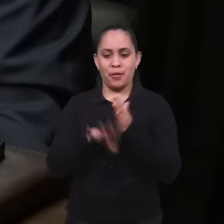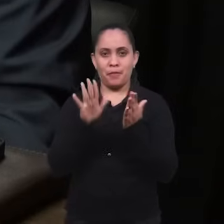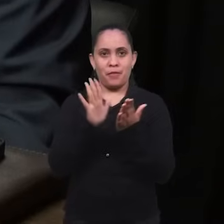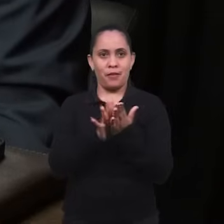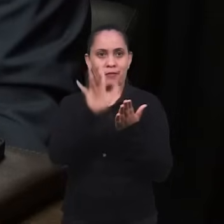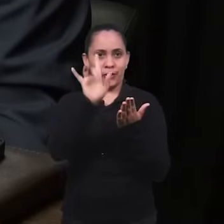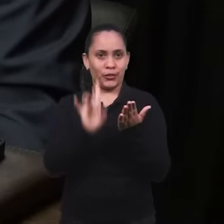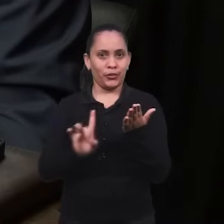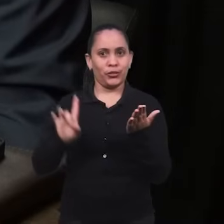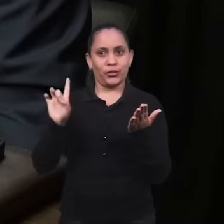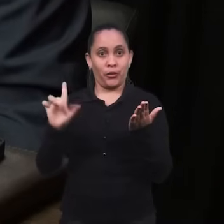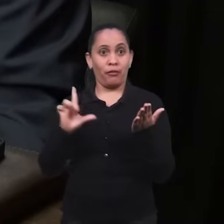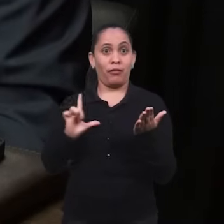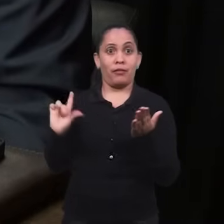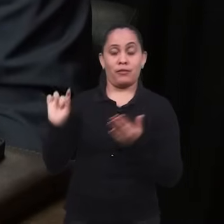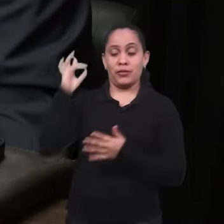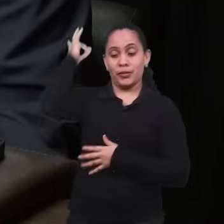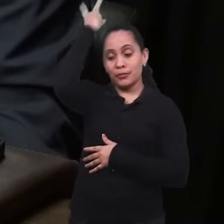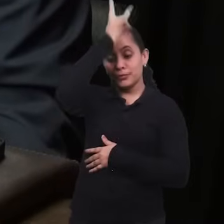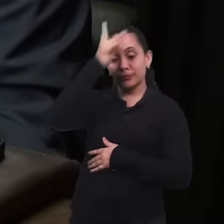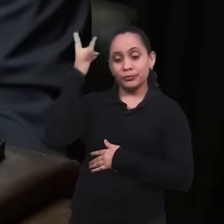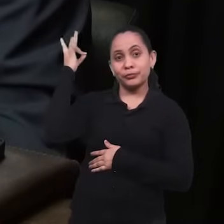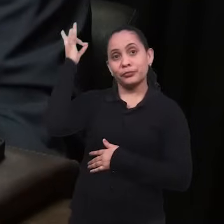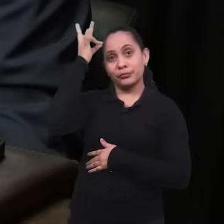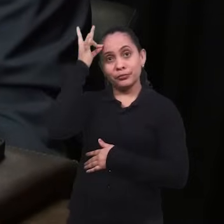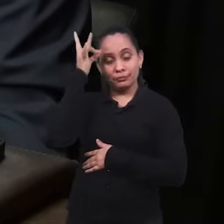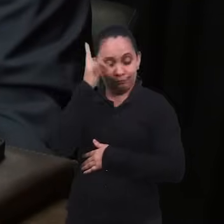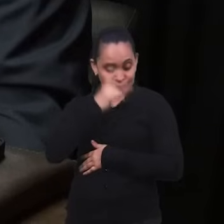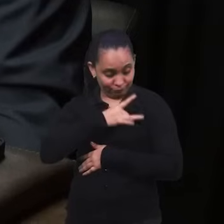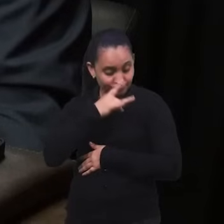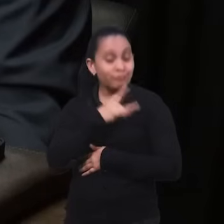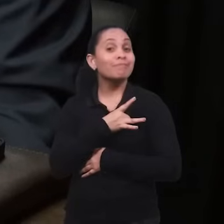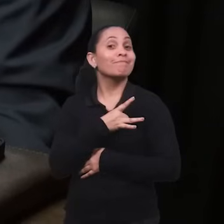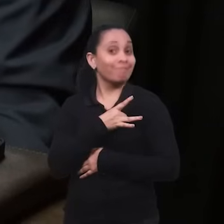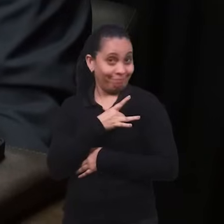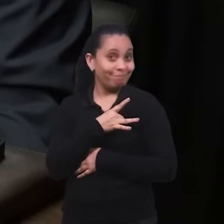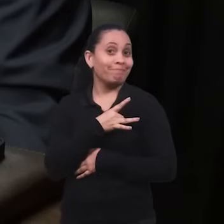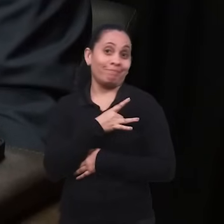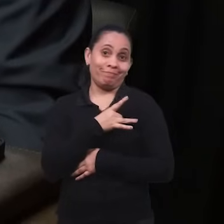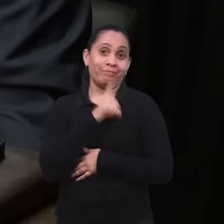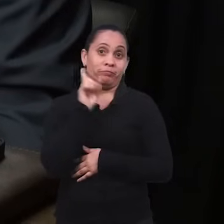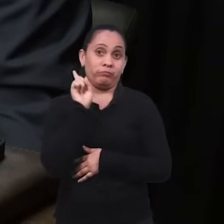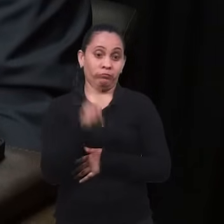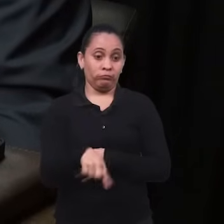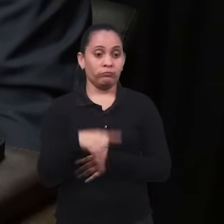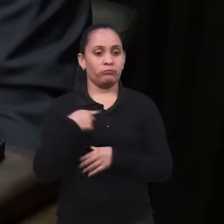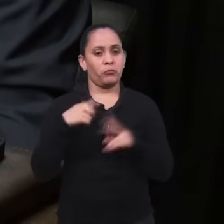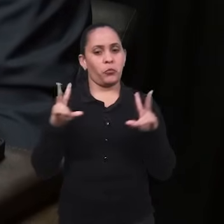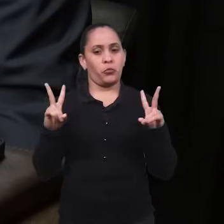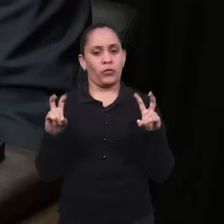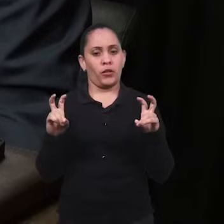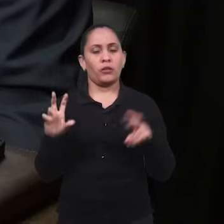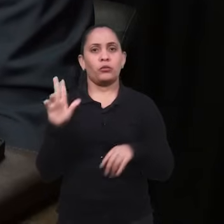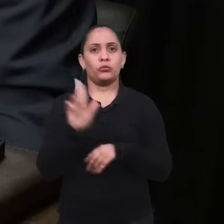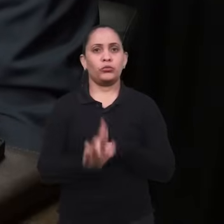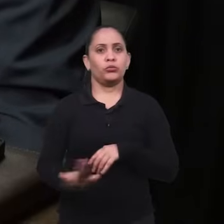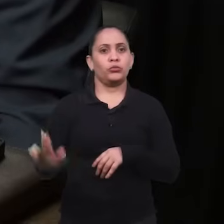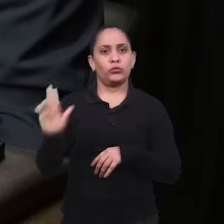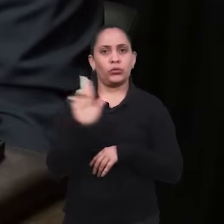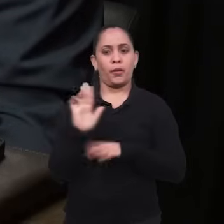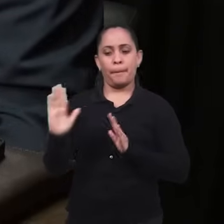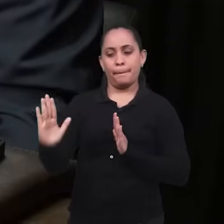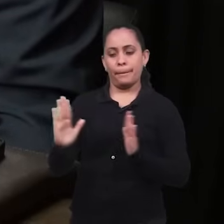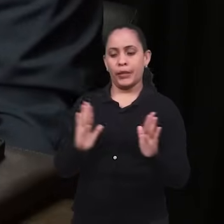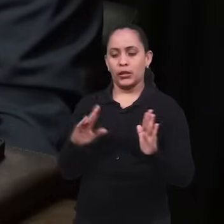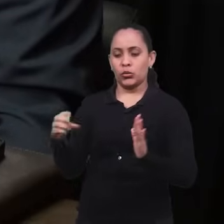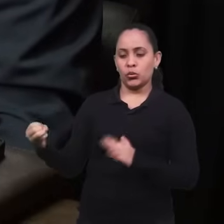palavra que o Espírito Santo, o nome é batismo com o Espírito Santo, que foi uma expressão usada para esse período